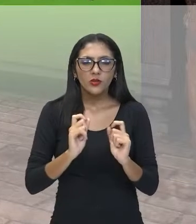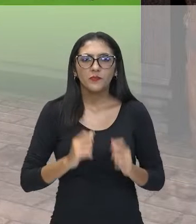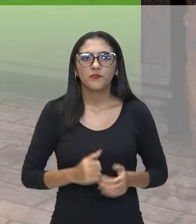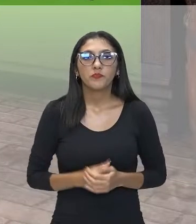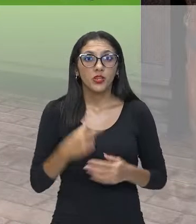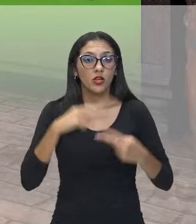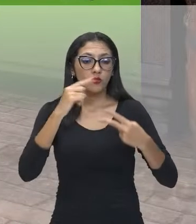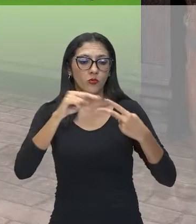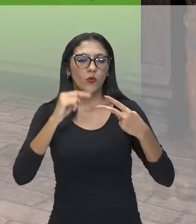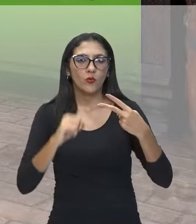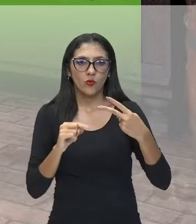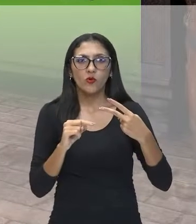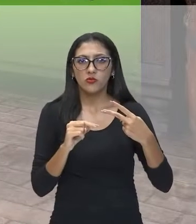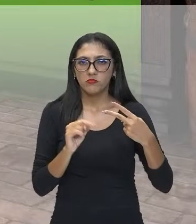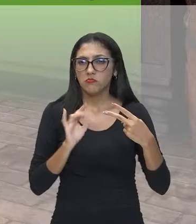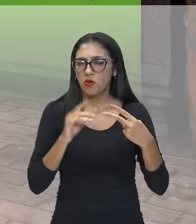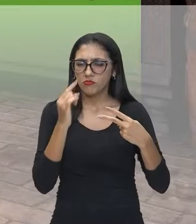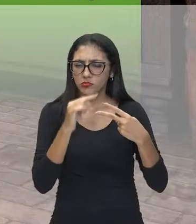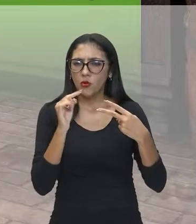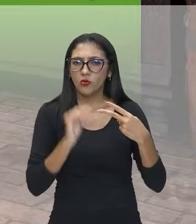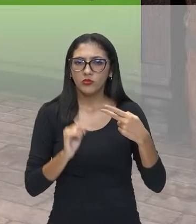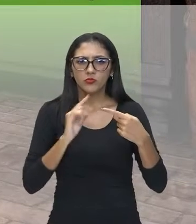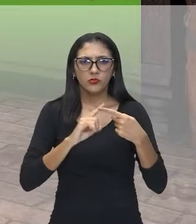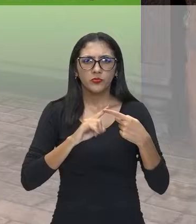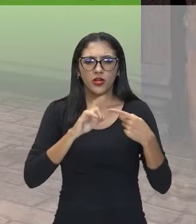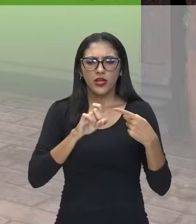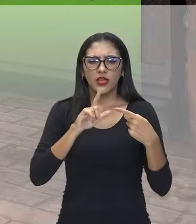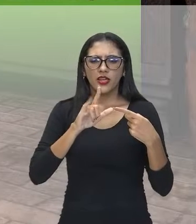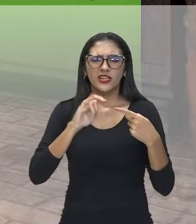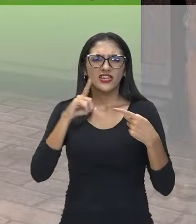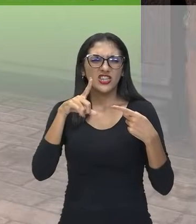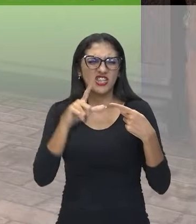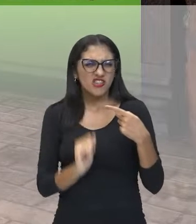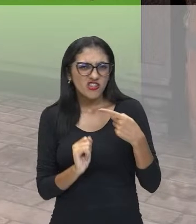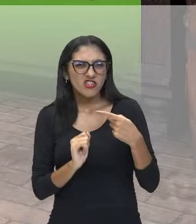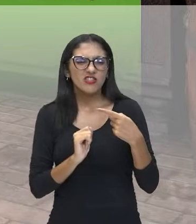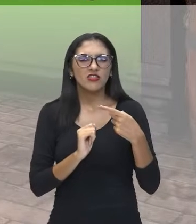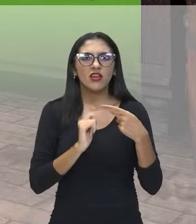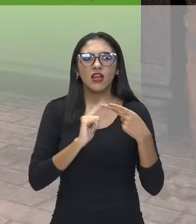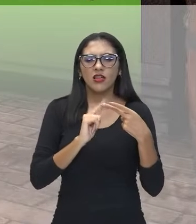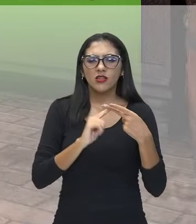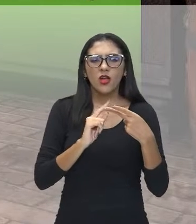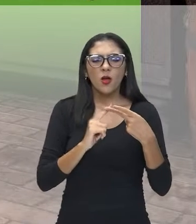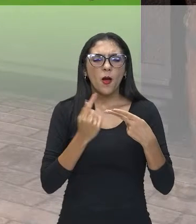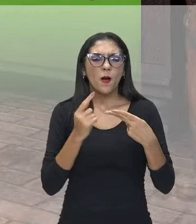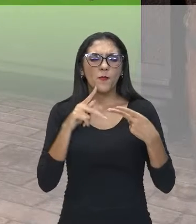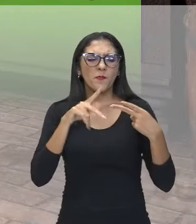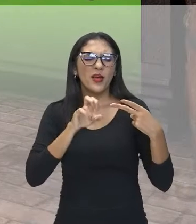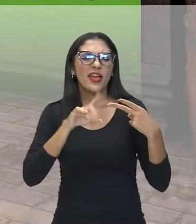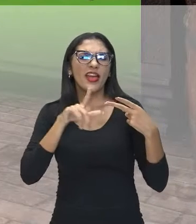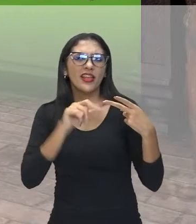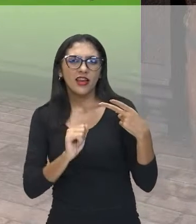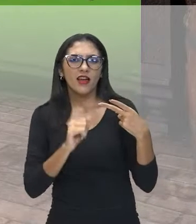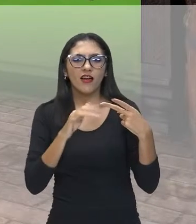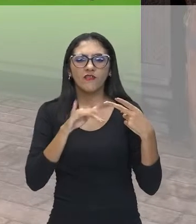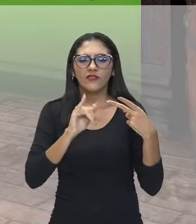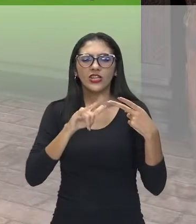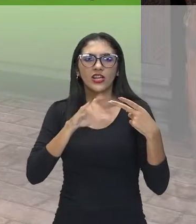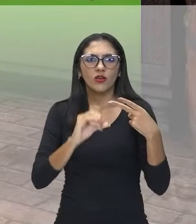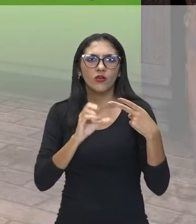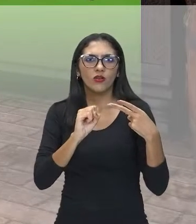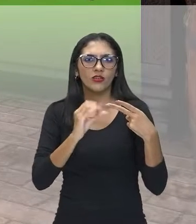dois, né? O elixir da longa vida e a pedra filosofal. Então, eles, né,